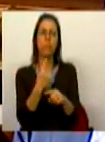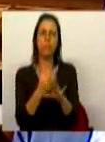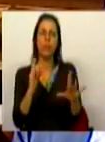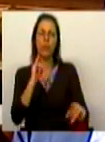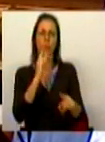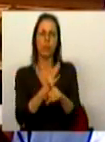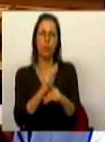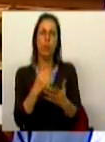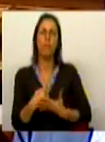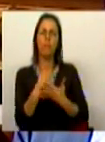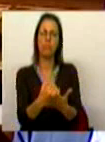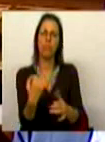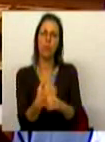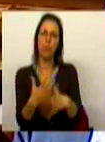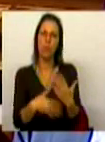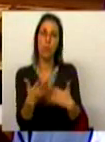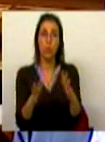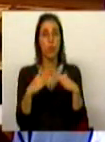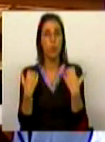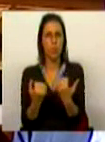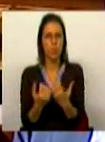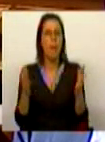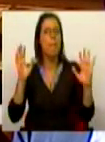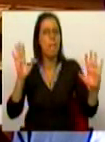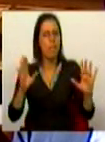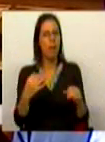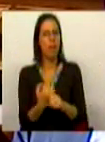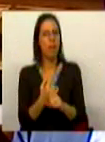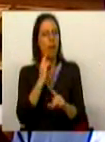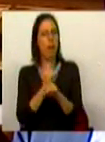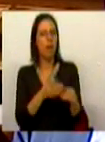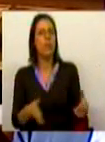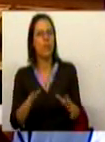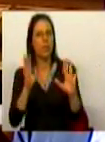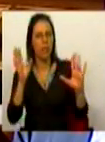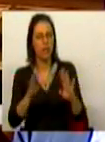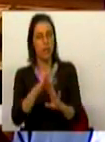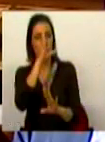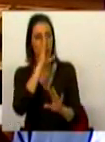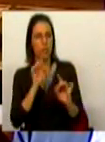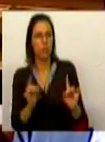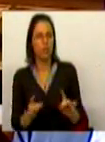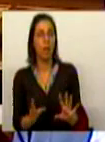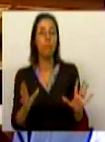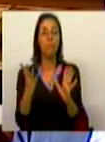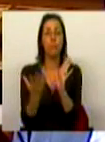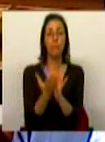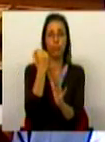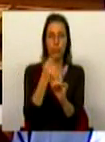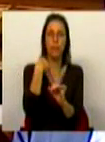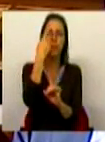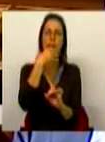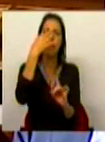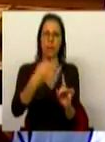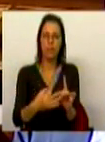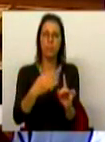outra sustentabilidade das funções sociais, mas também das funções estratégicas do Estado. Recuperamos a